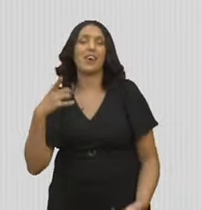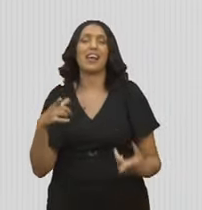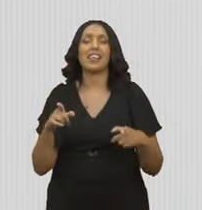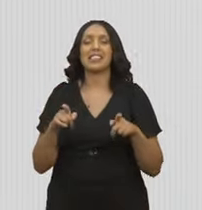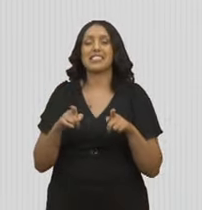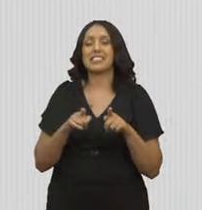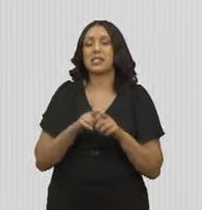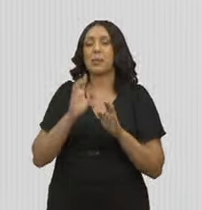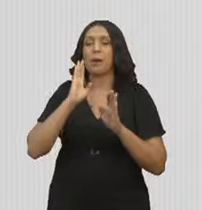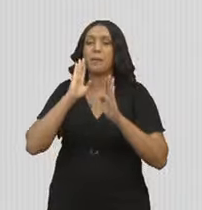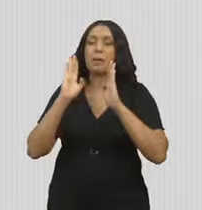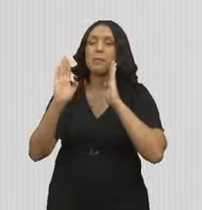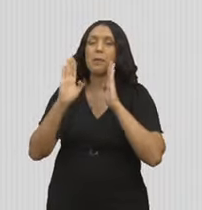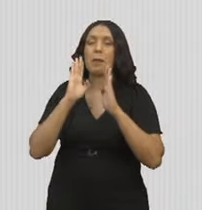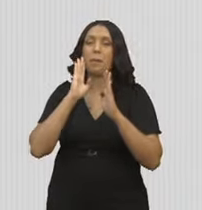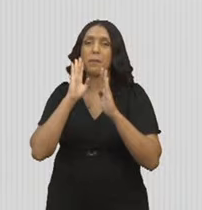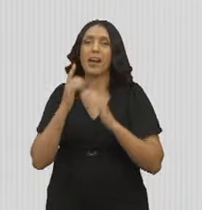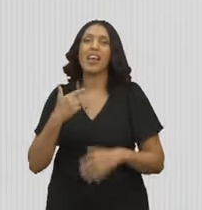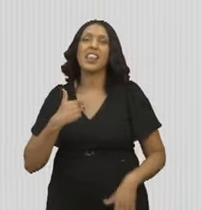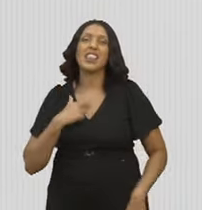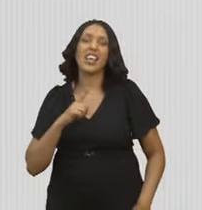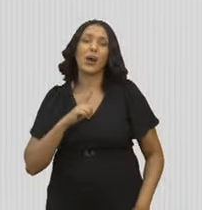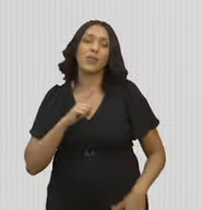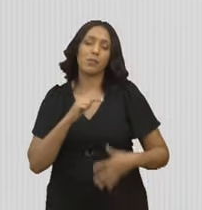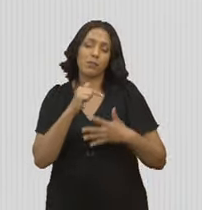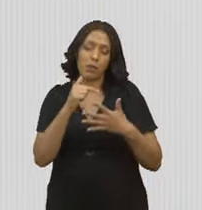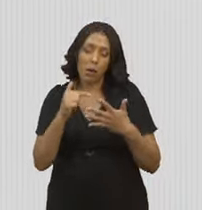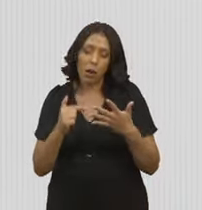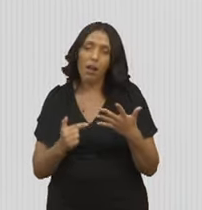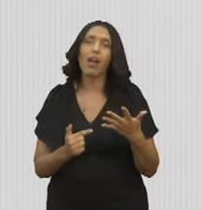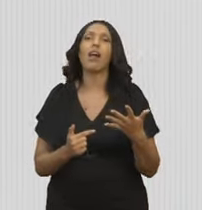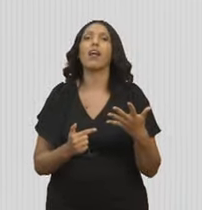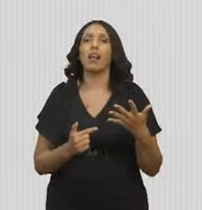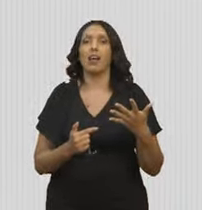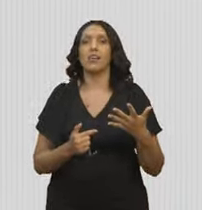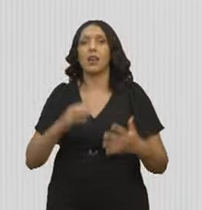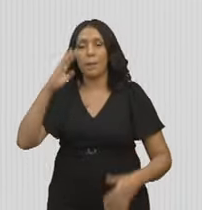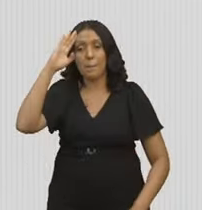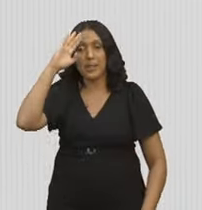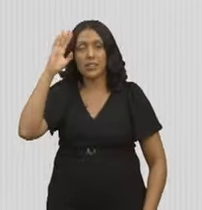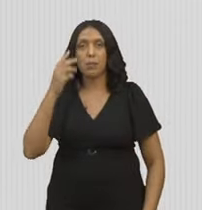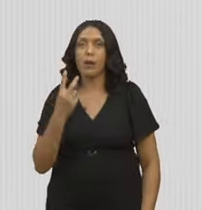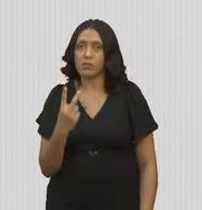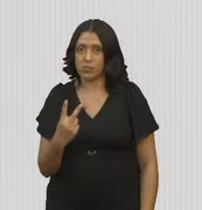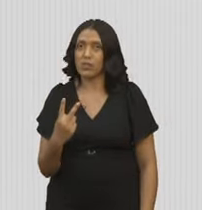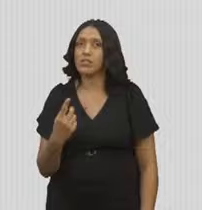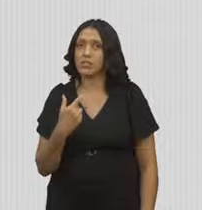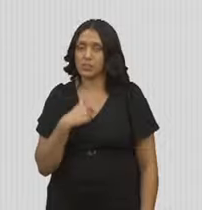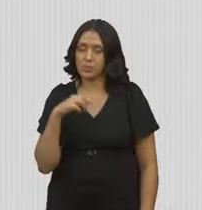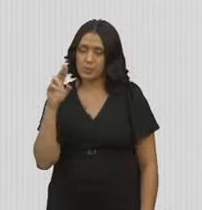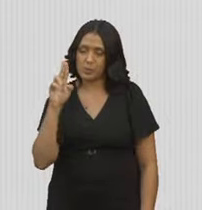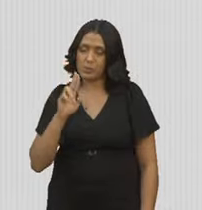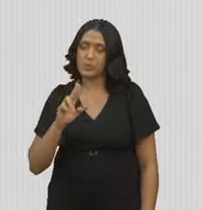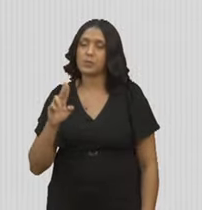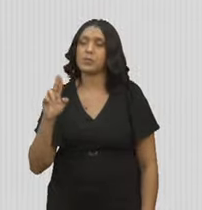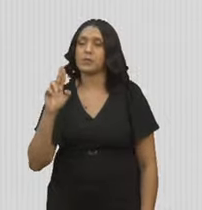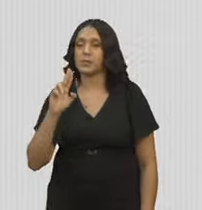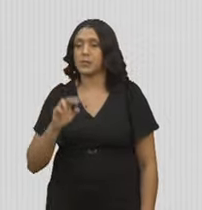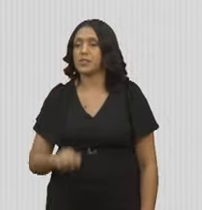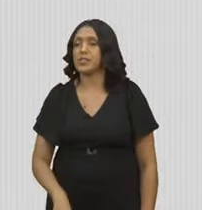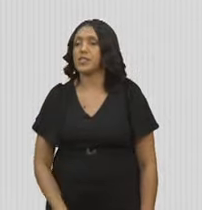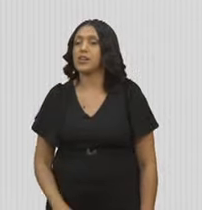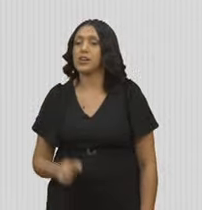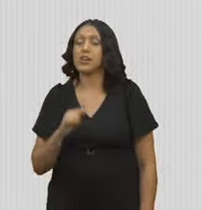tem Twitter, tem Facebook, mas ali a gente colocou Instagram e Facebook. Por esses dois nomes que estão aí,